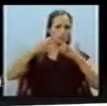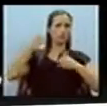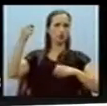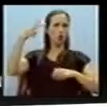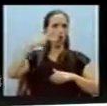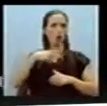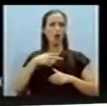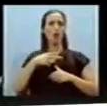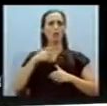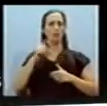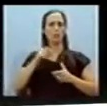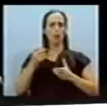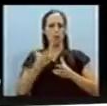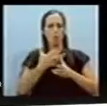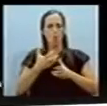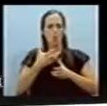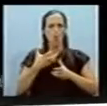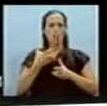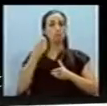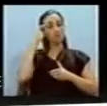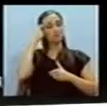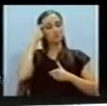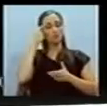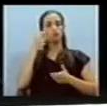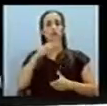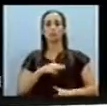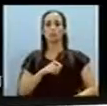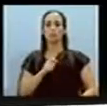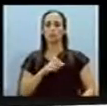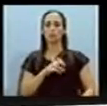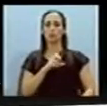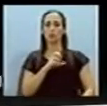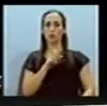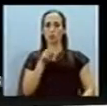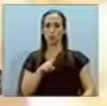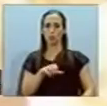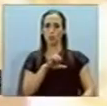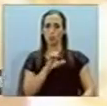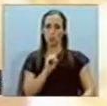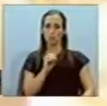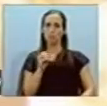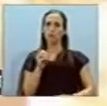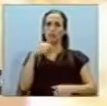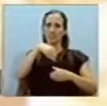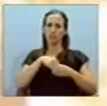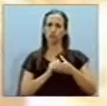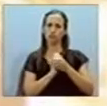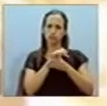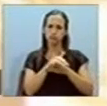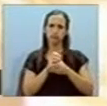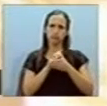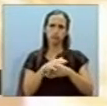mais intensa e, portanto, primeiramente pensávamos que Mercúrio teria uma atividade vulcânica até relativamente recente, até há bem pouco tempo. Mas